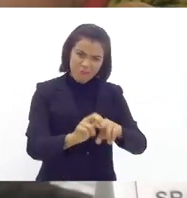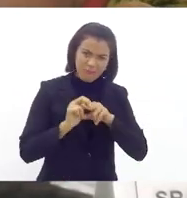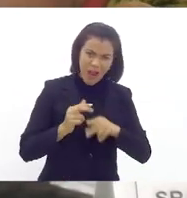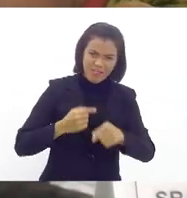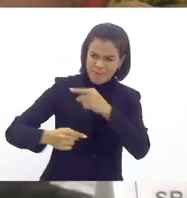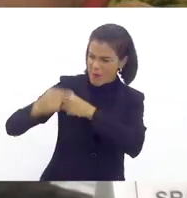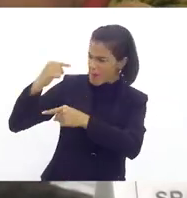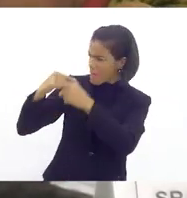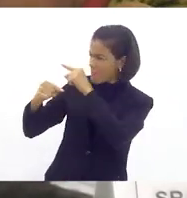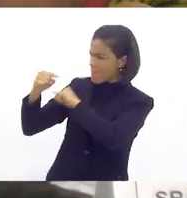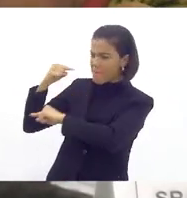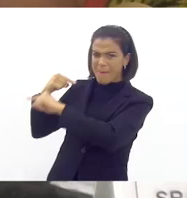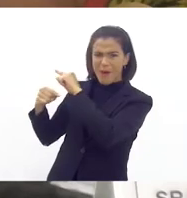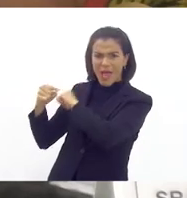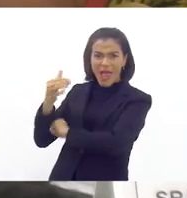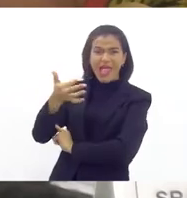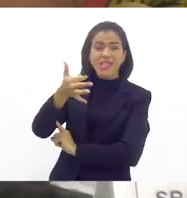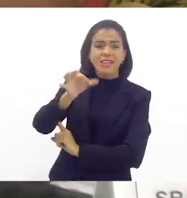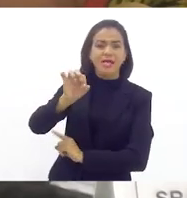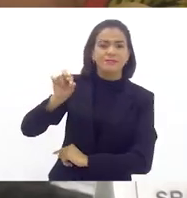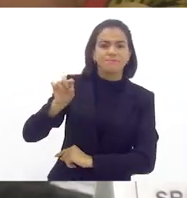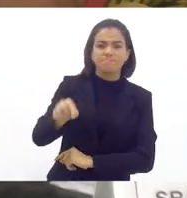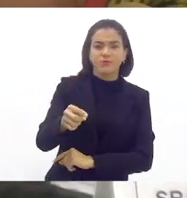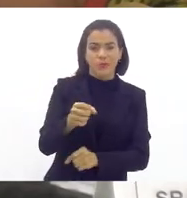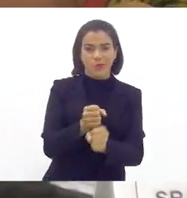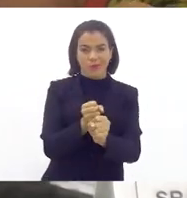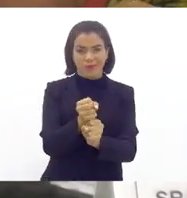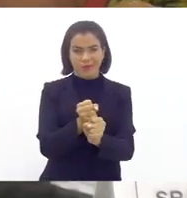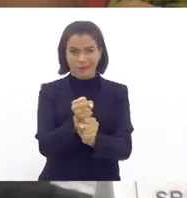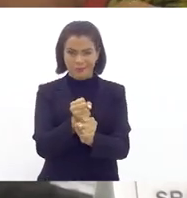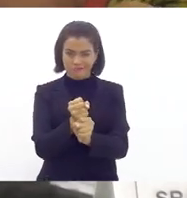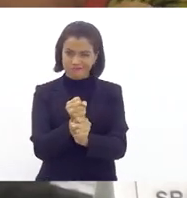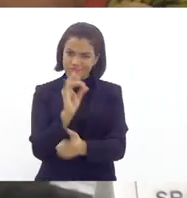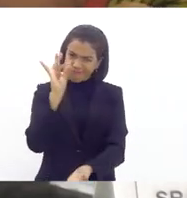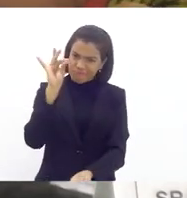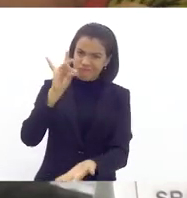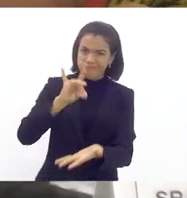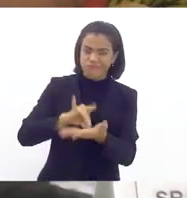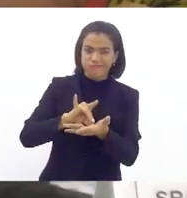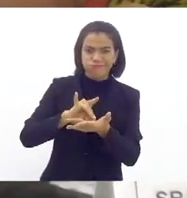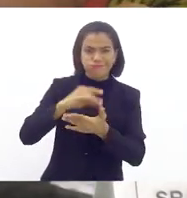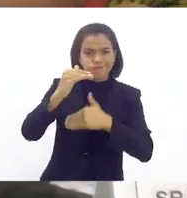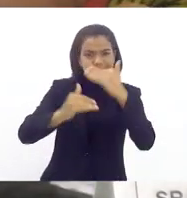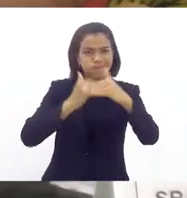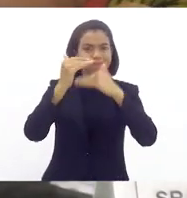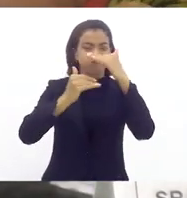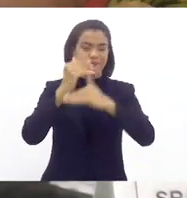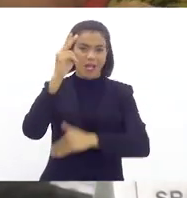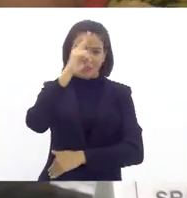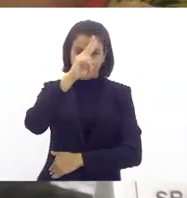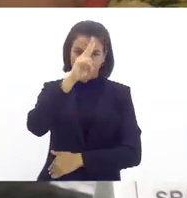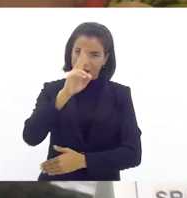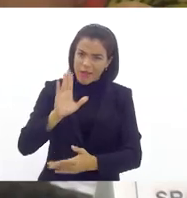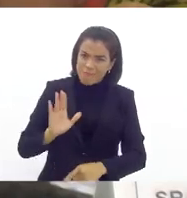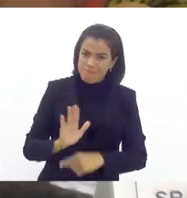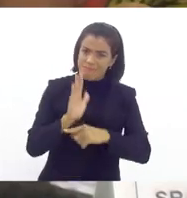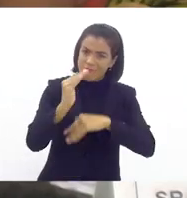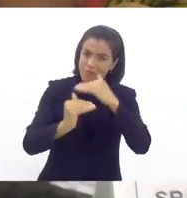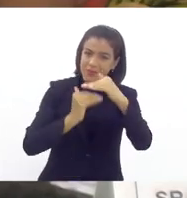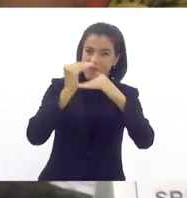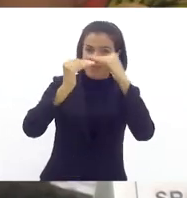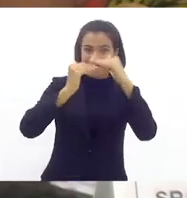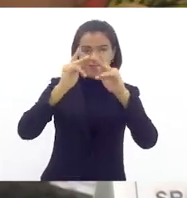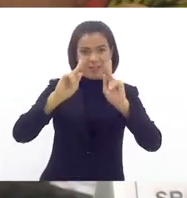há 10 mil anos para, de fato, recompormos a história e contribuirmos para o desenvolvimento